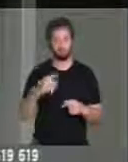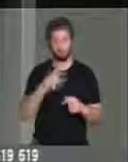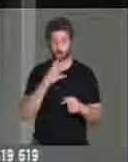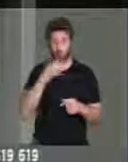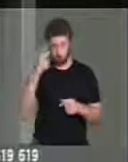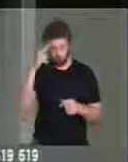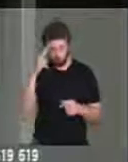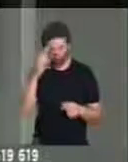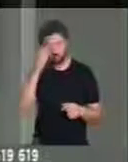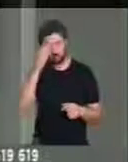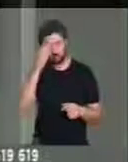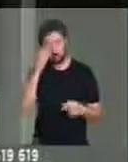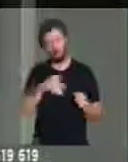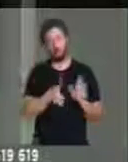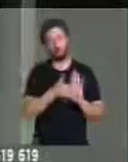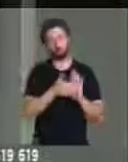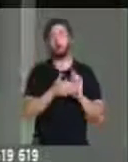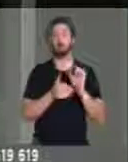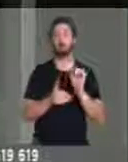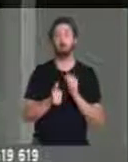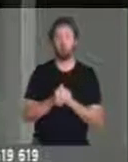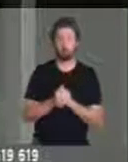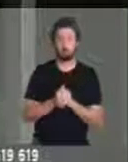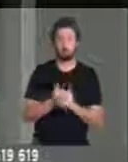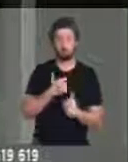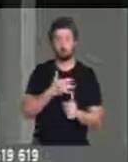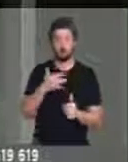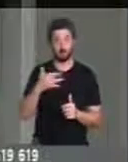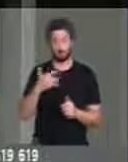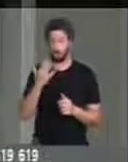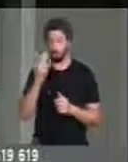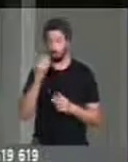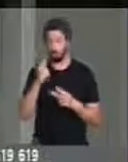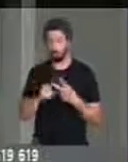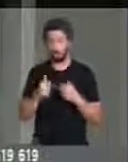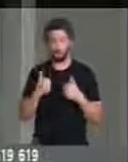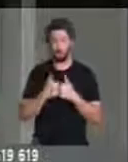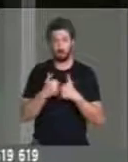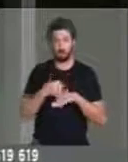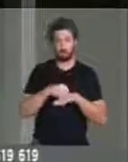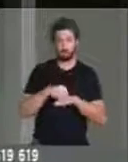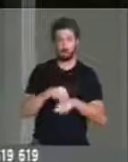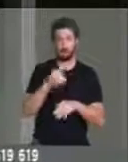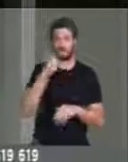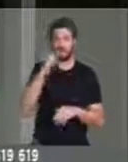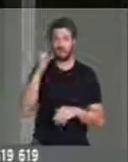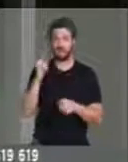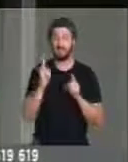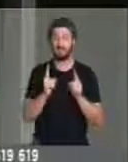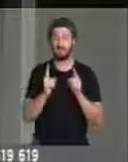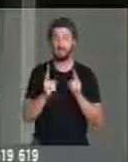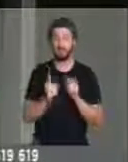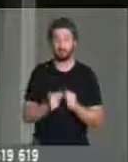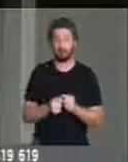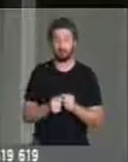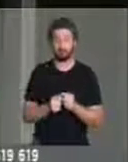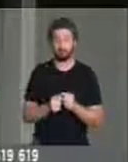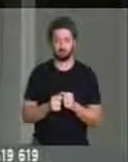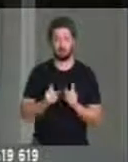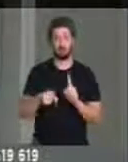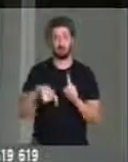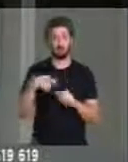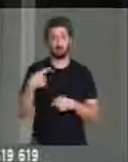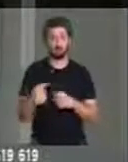de história sabe que ali a proposição era saúde, alimentação, transportes, energia.